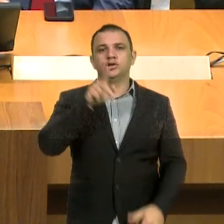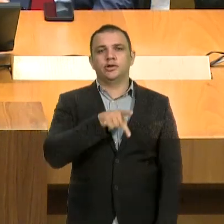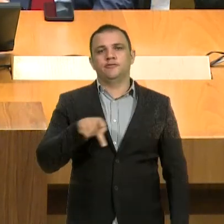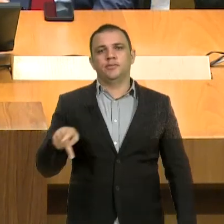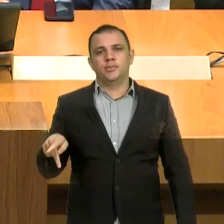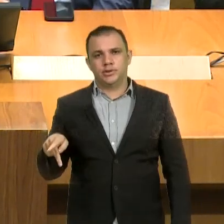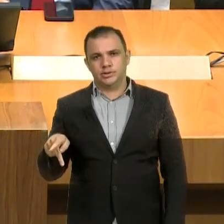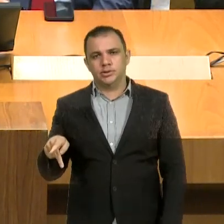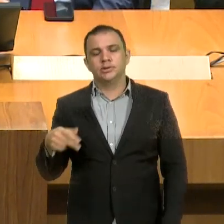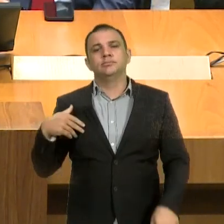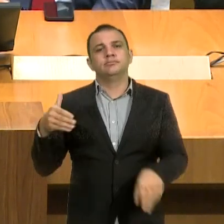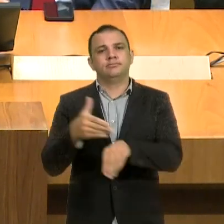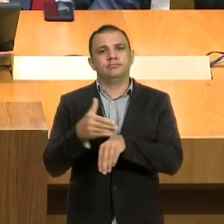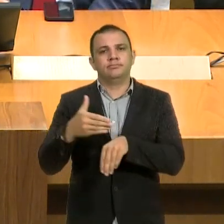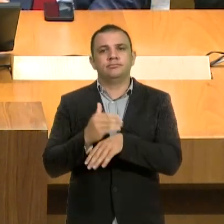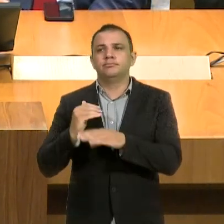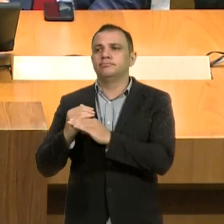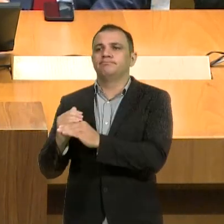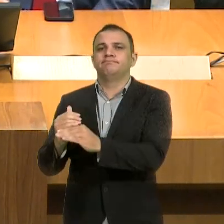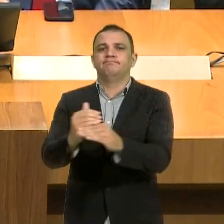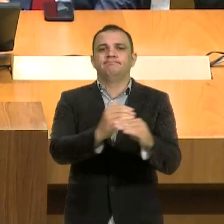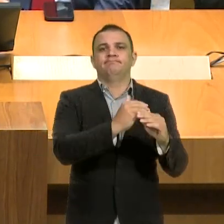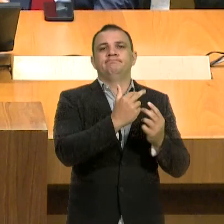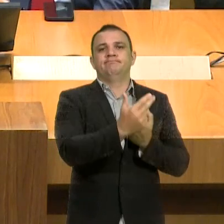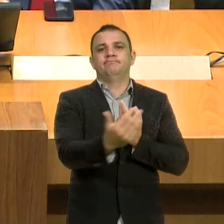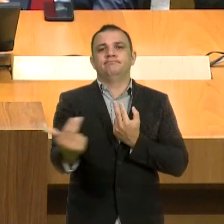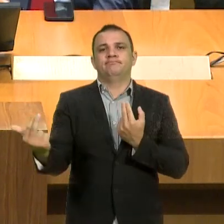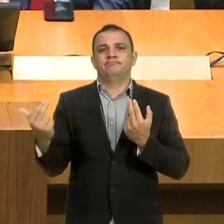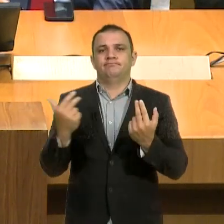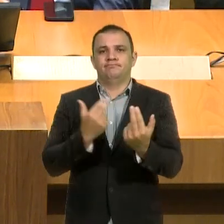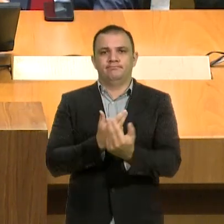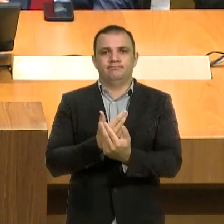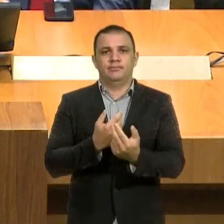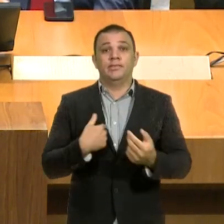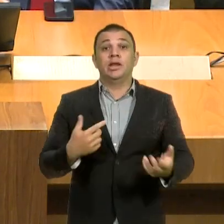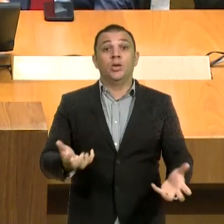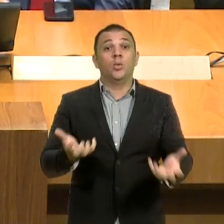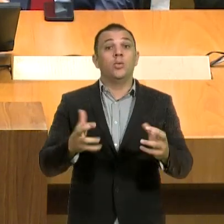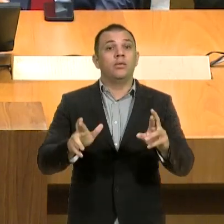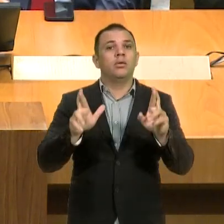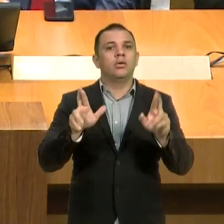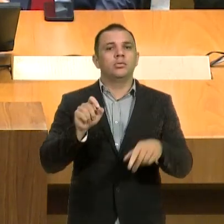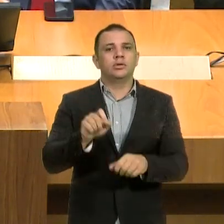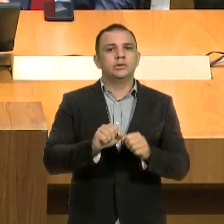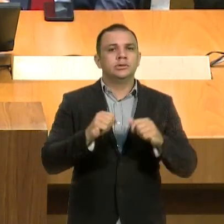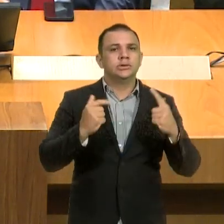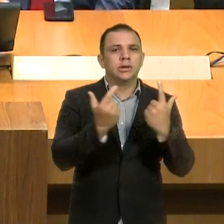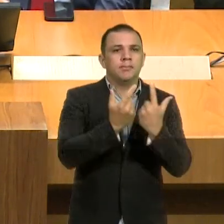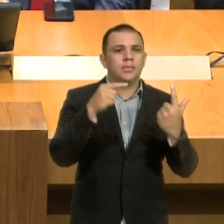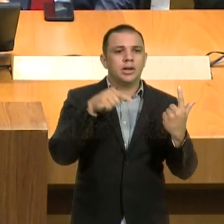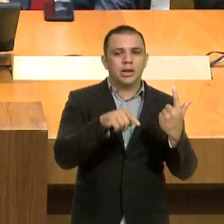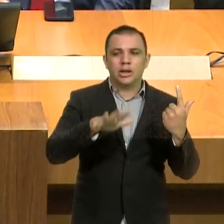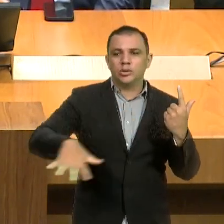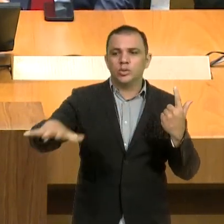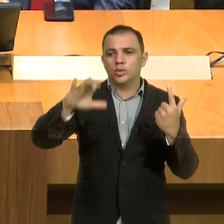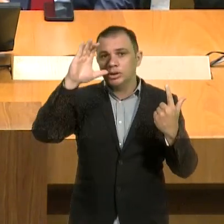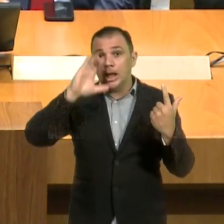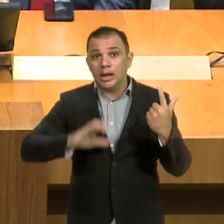diretrizes. Quero aproximar ainda mais a Assembleia Legislativa dos cidadãos